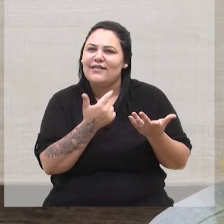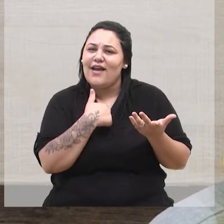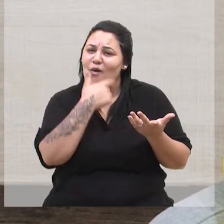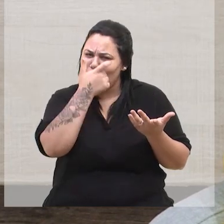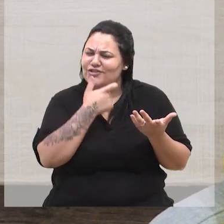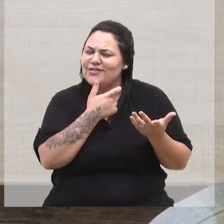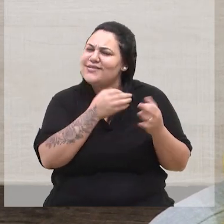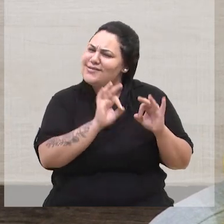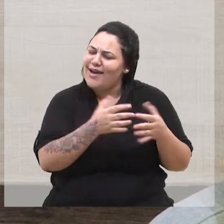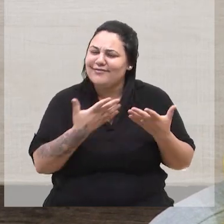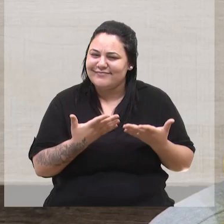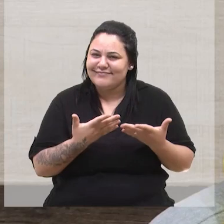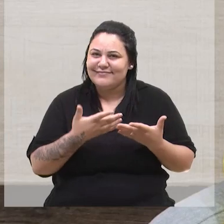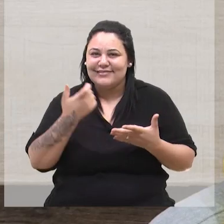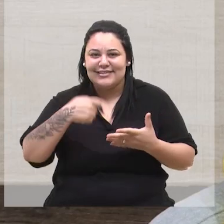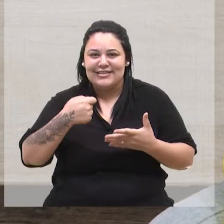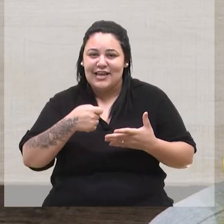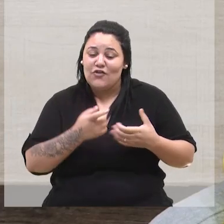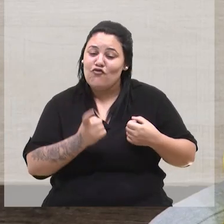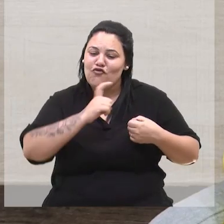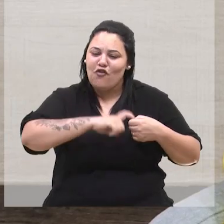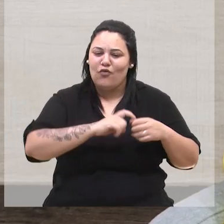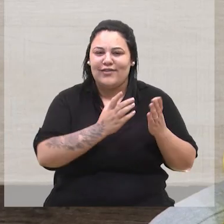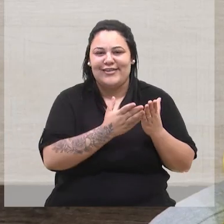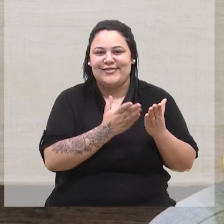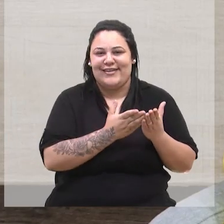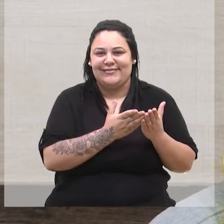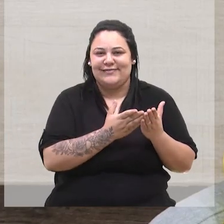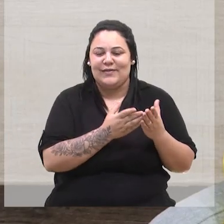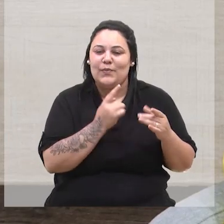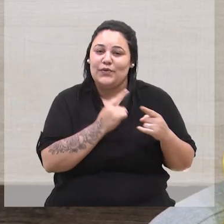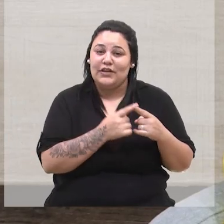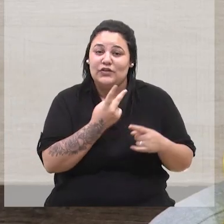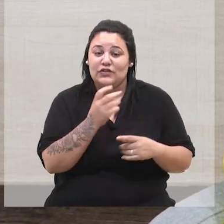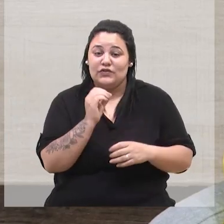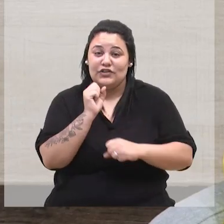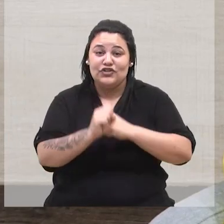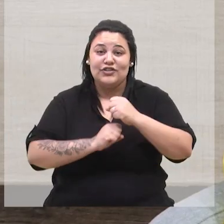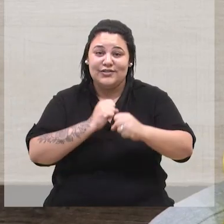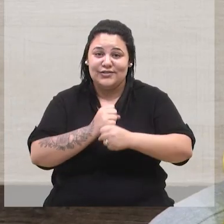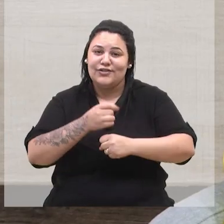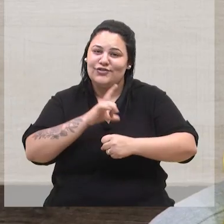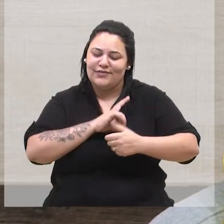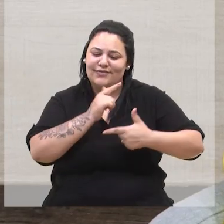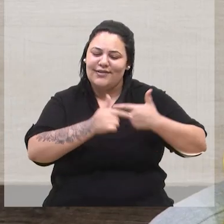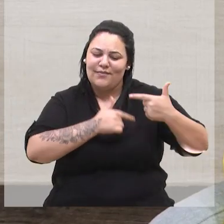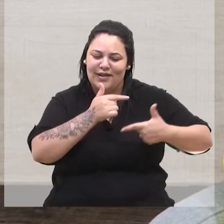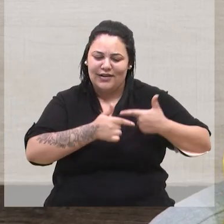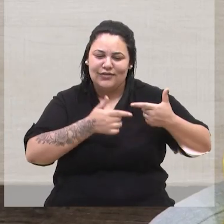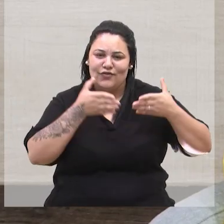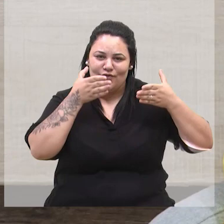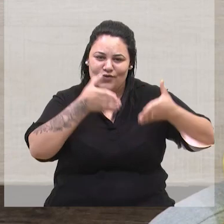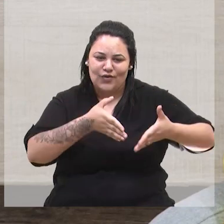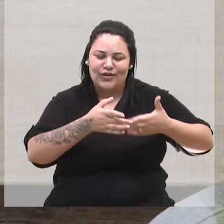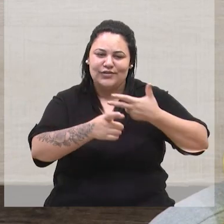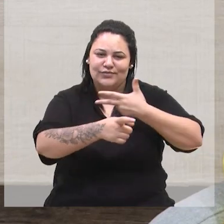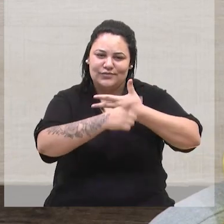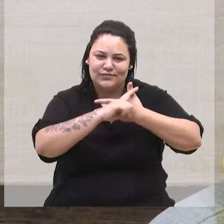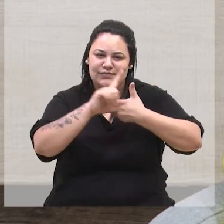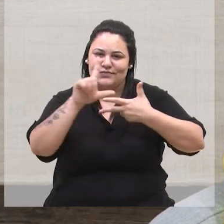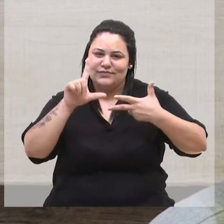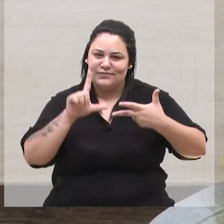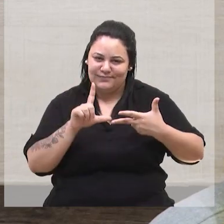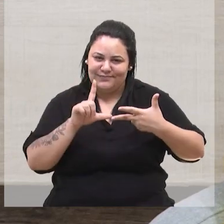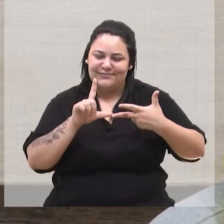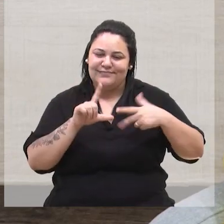prudente e necessário voltar a estudar, porque nos 20 anos que estive em funções ou executiva ou